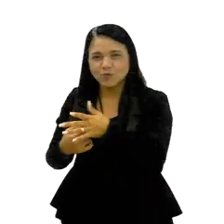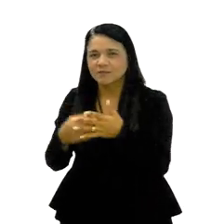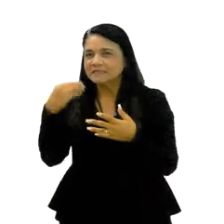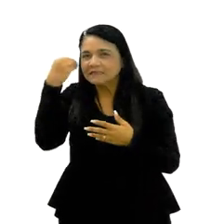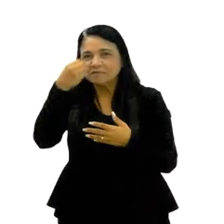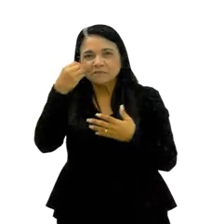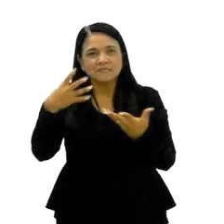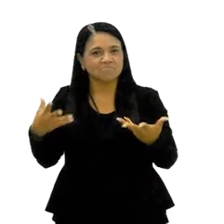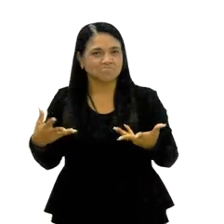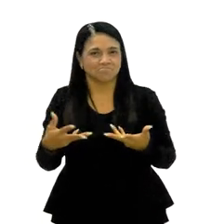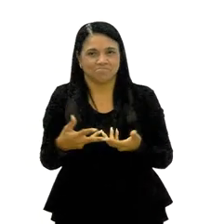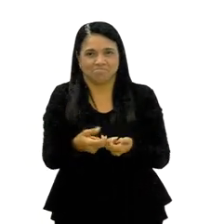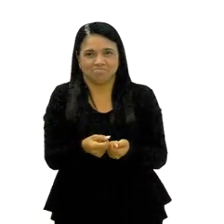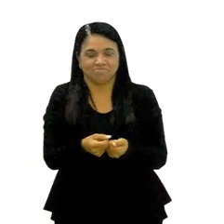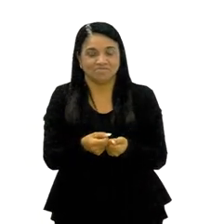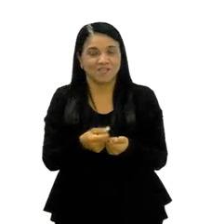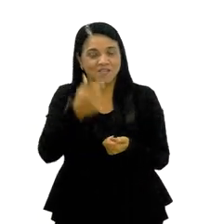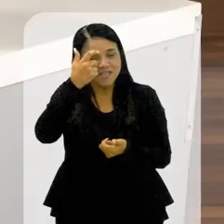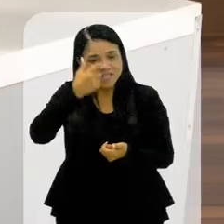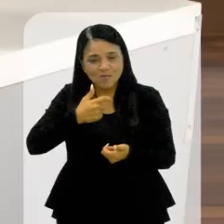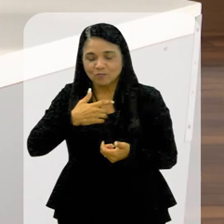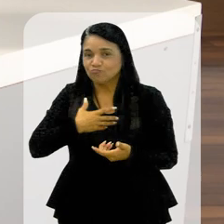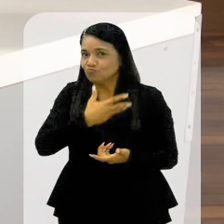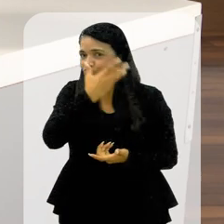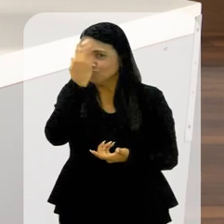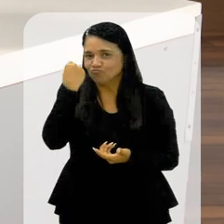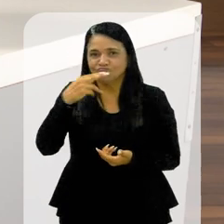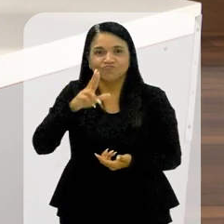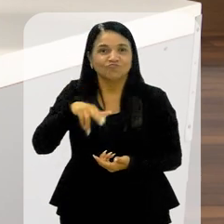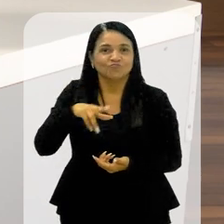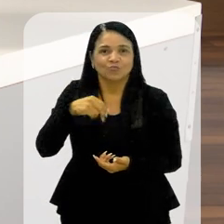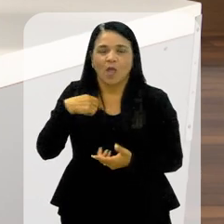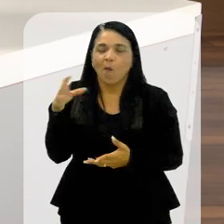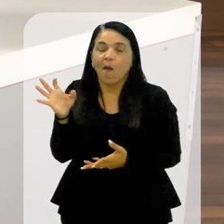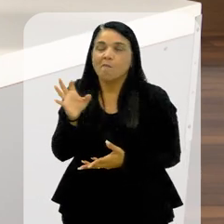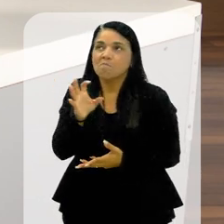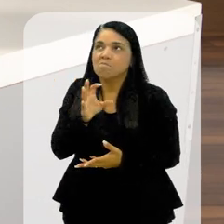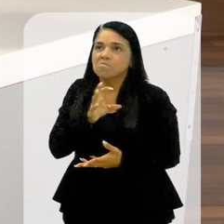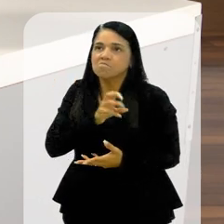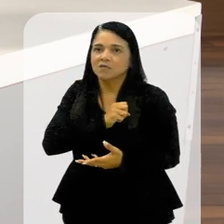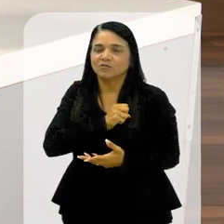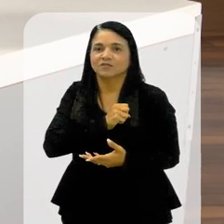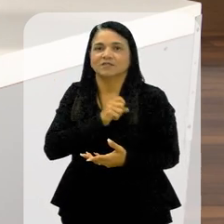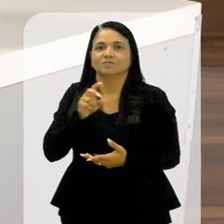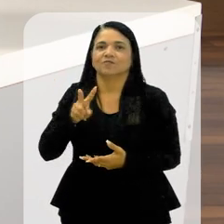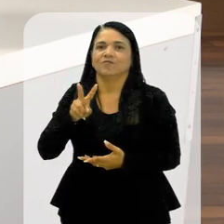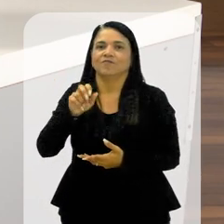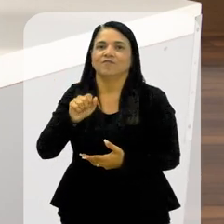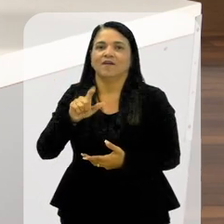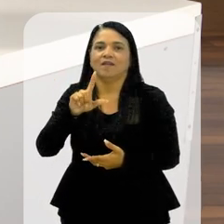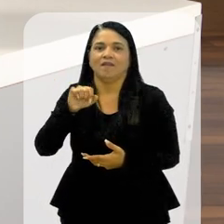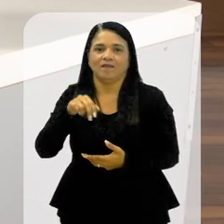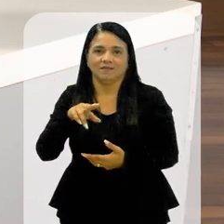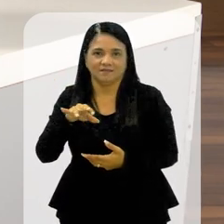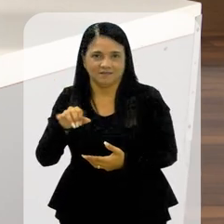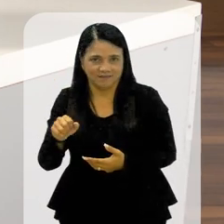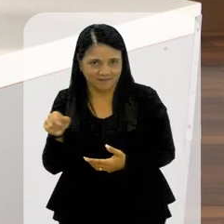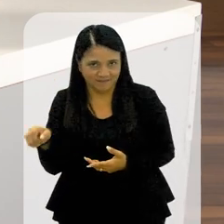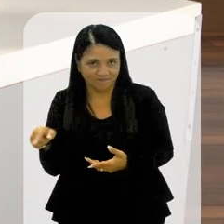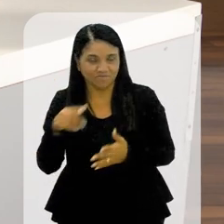uma experiência incrível, na qual eu não vou esquecer nunca, porque eu sou apaixonado por Falas de Valência, não tem